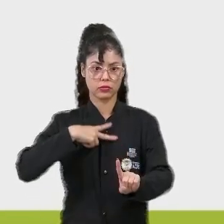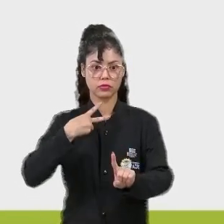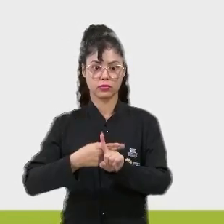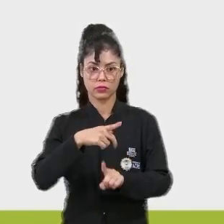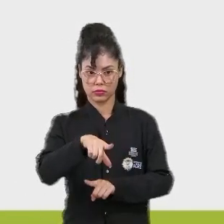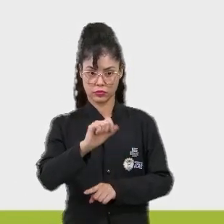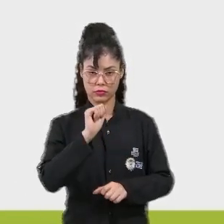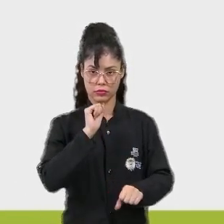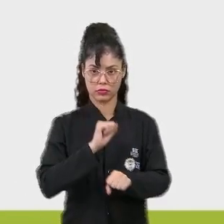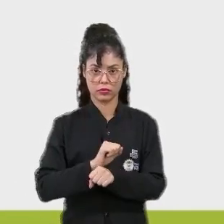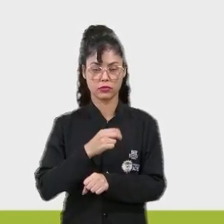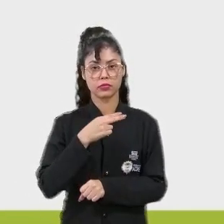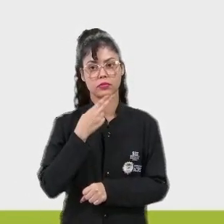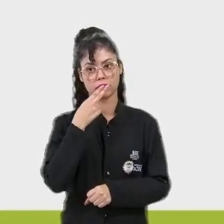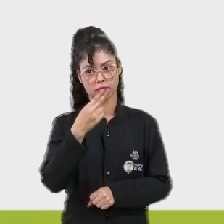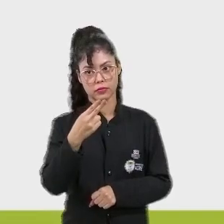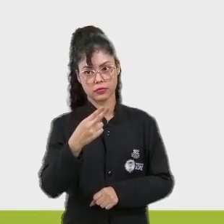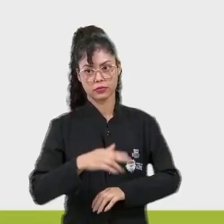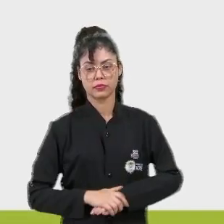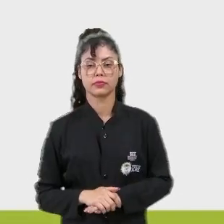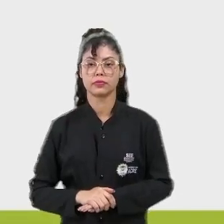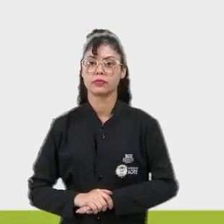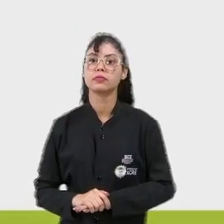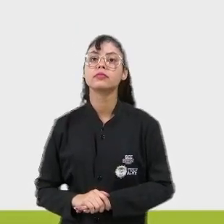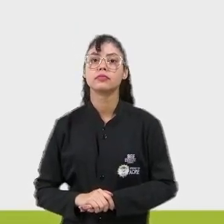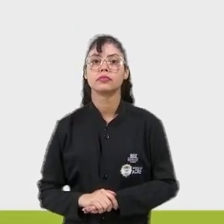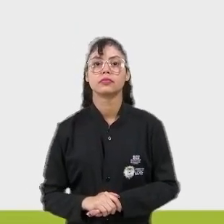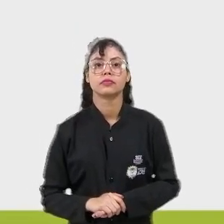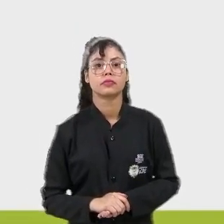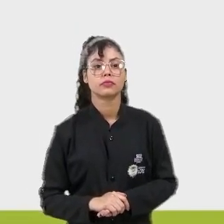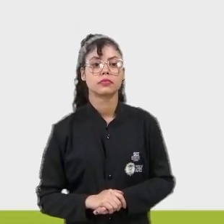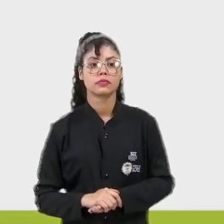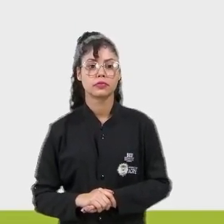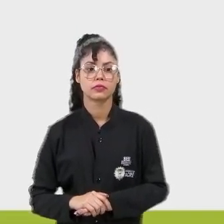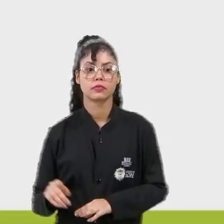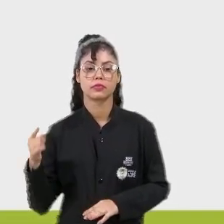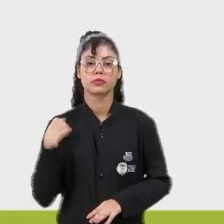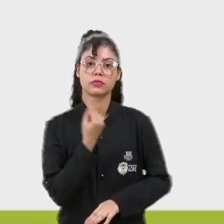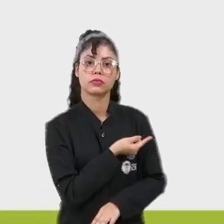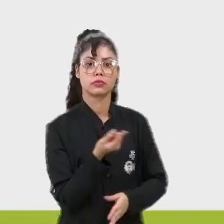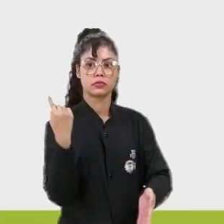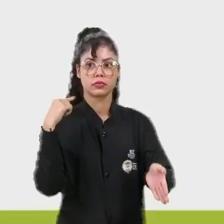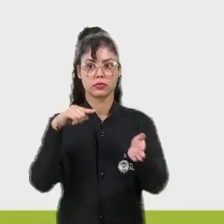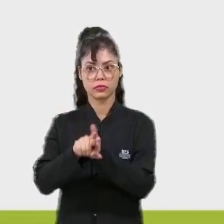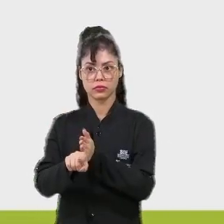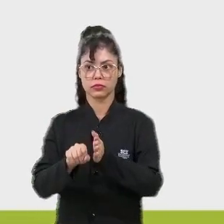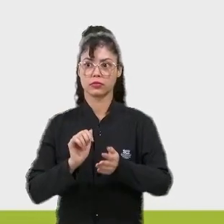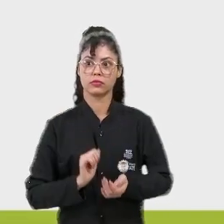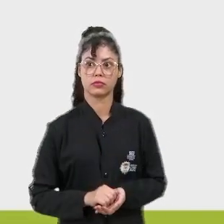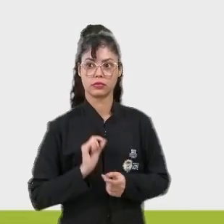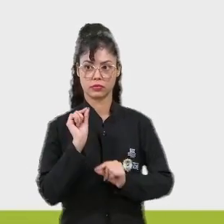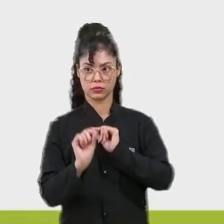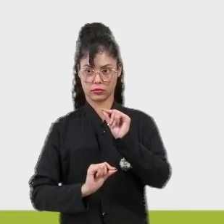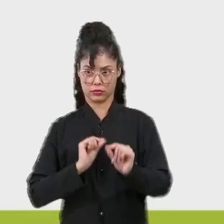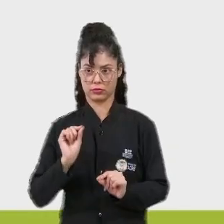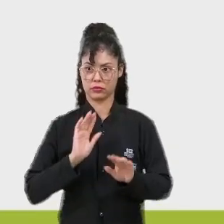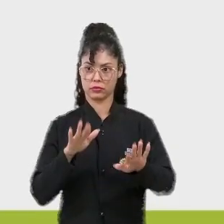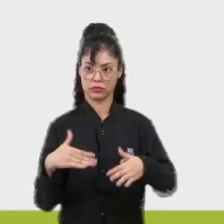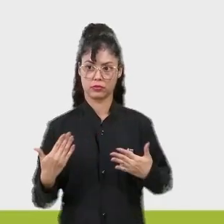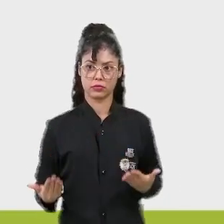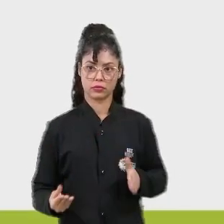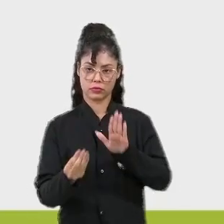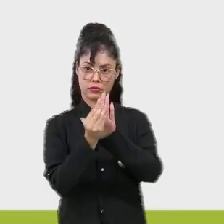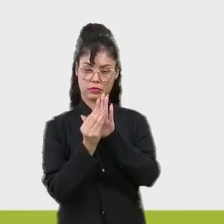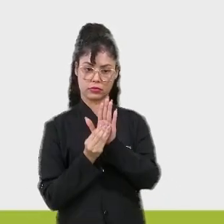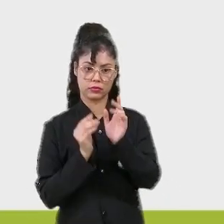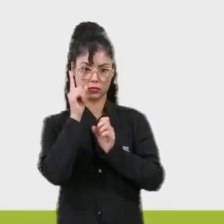chances de parar de fumar. Vamos lá. Pessoal, o que nossa questão está perguntando? Qual é o